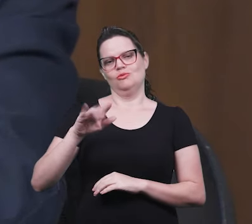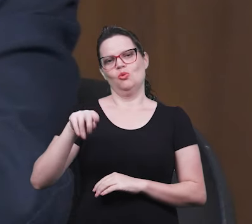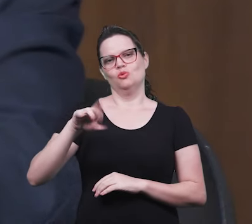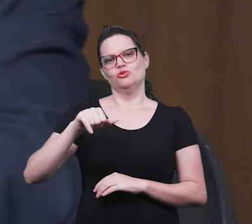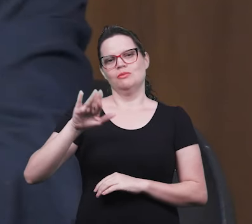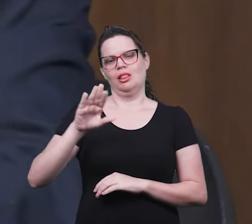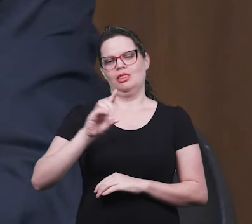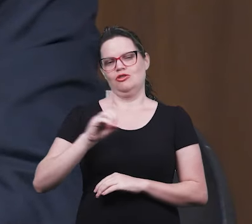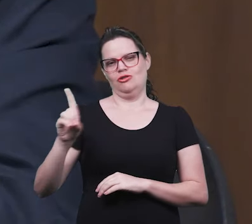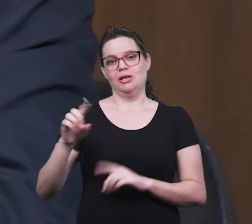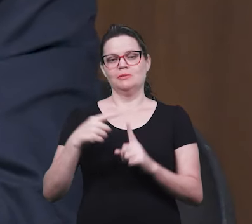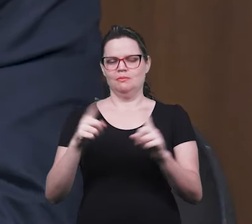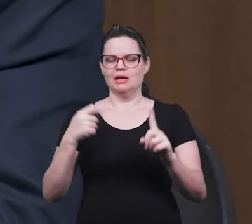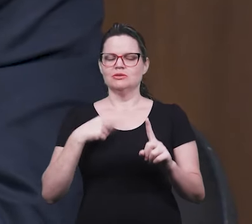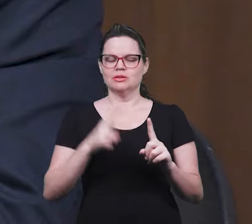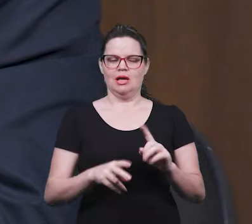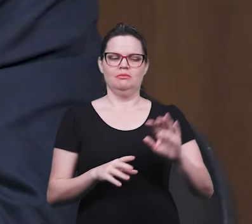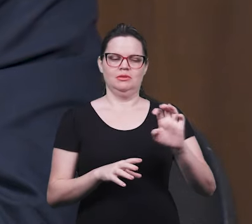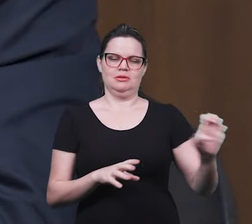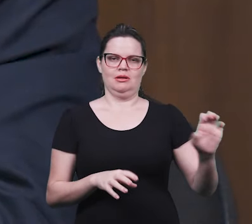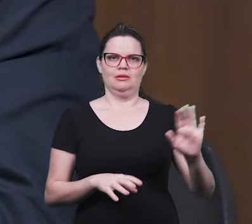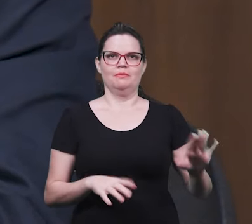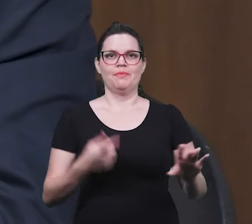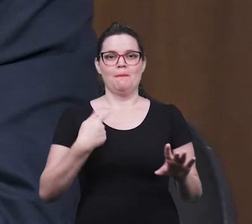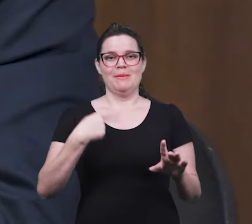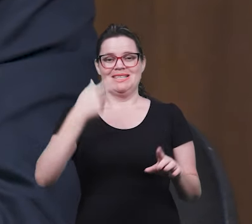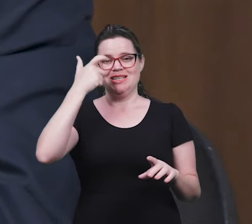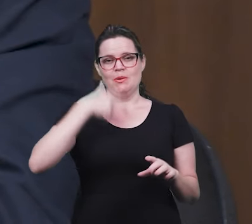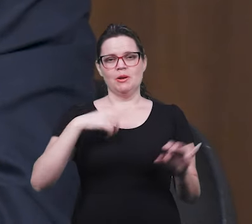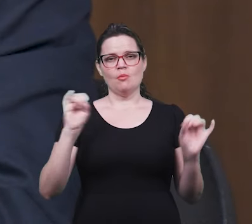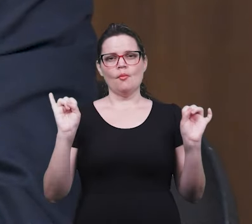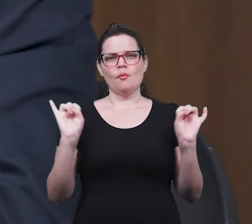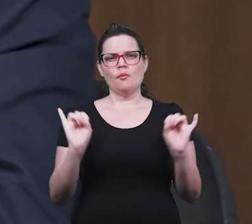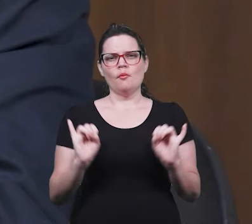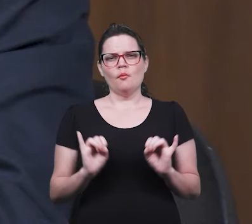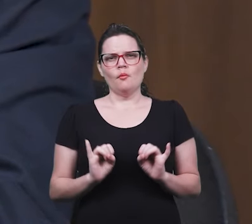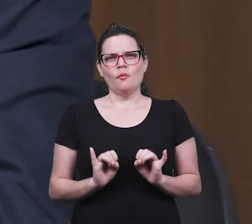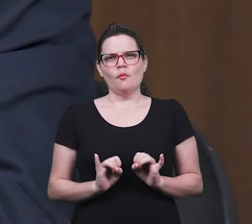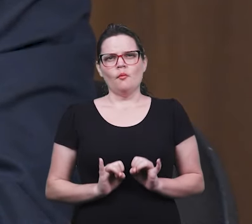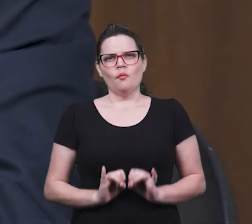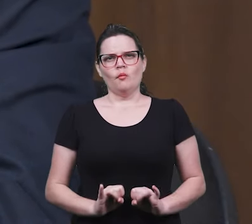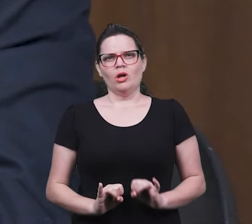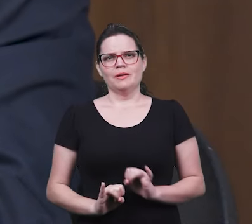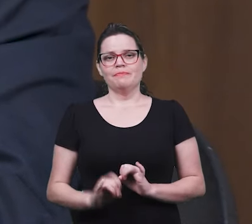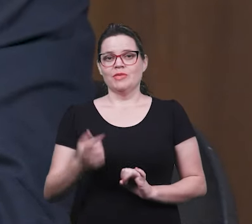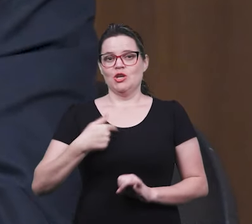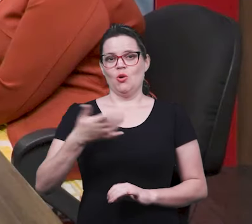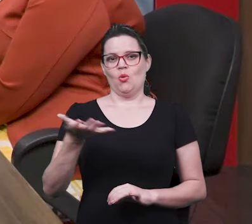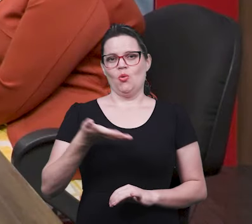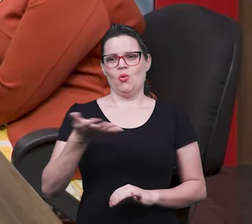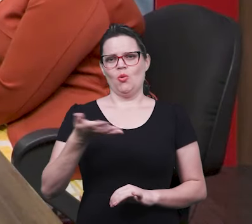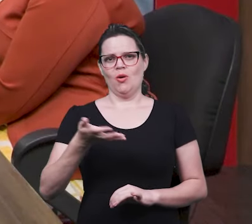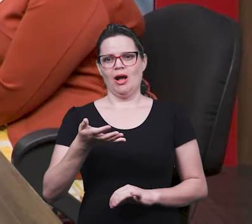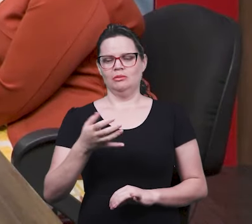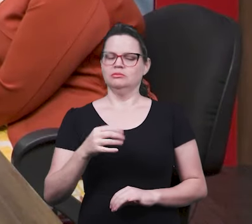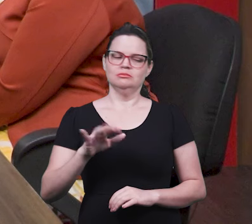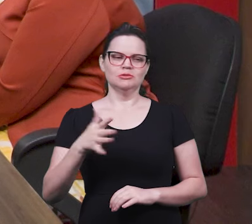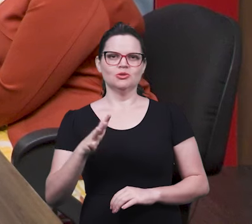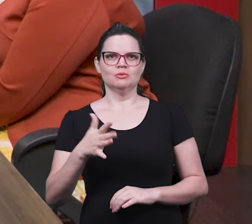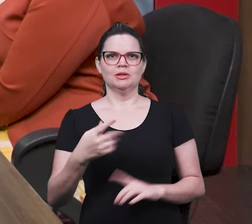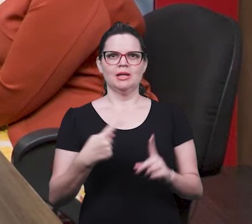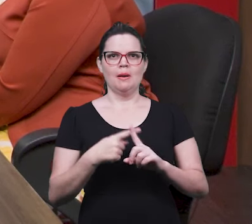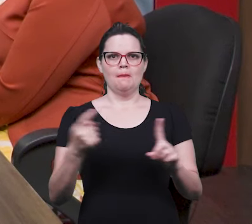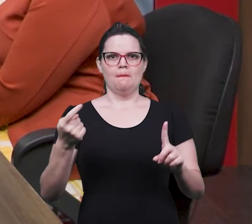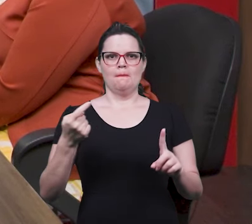E, mas eu era magrinho, mas eu era, sempre fui muito... Veloz? Razoavelmente veloz, mas eu